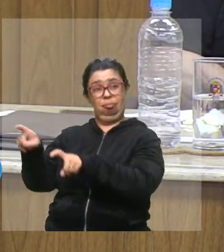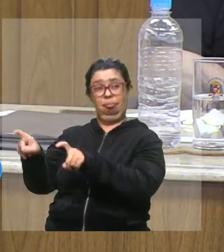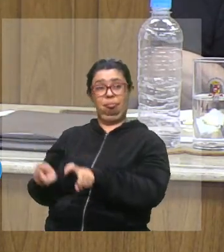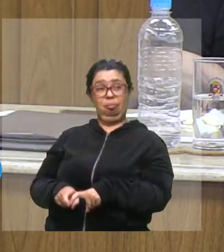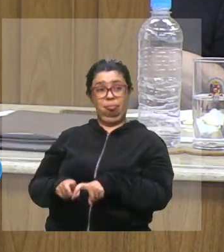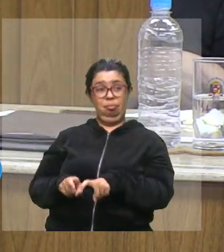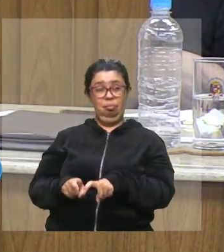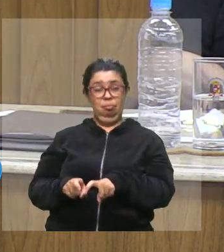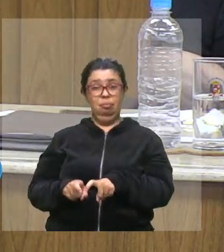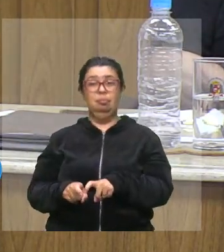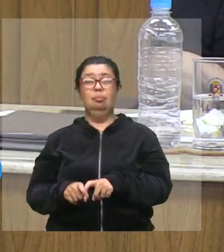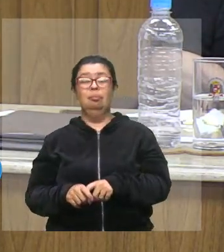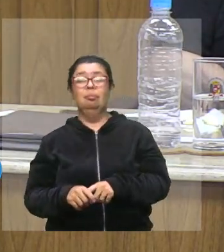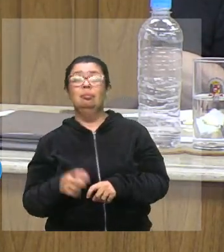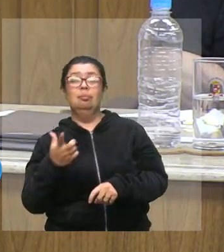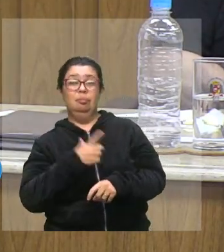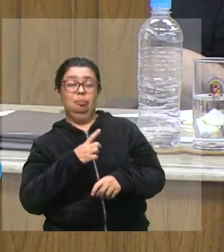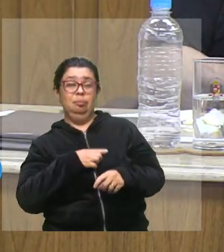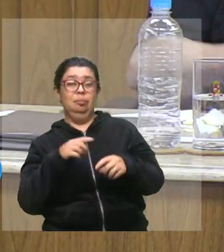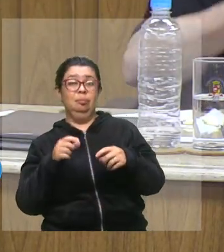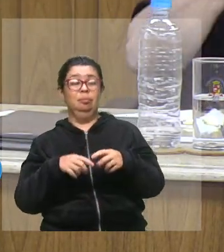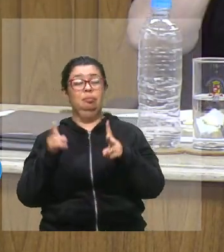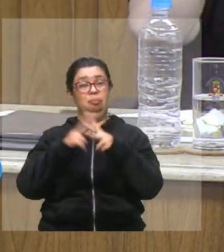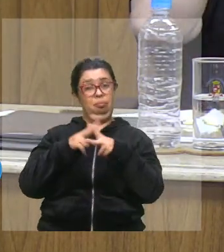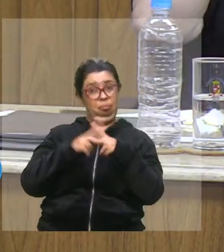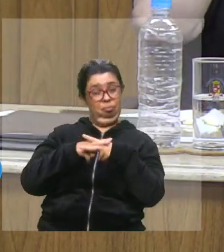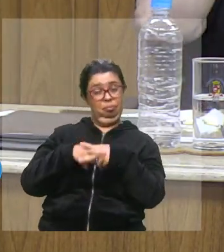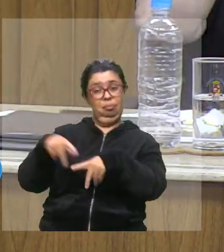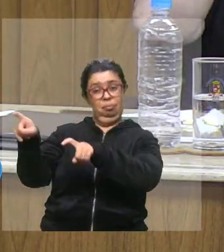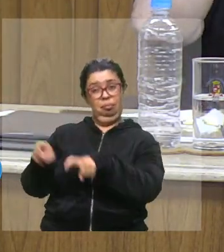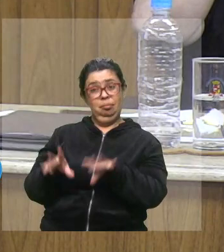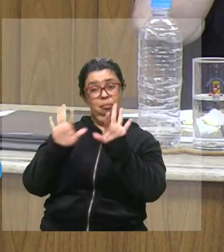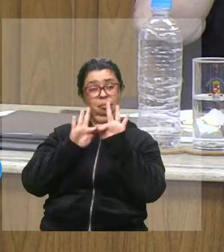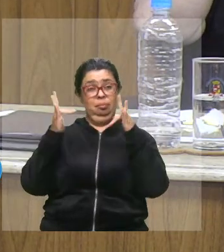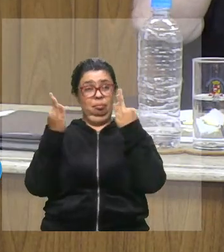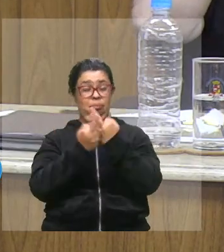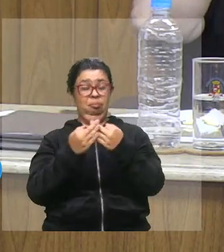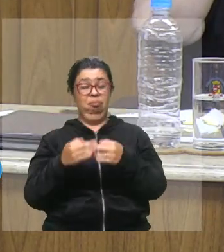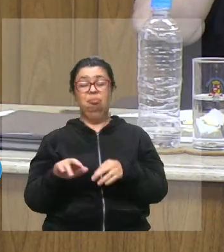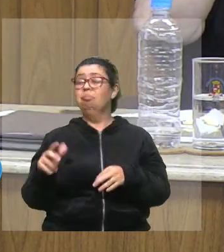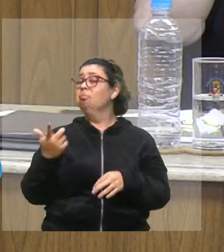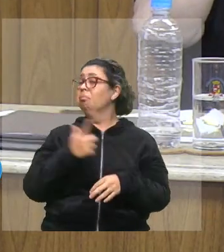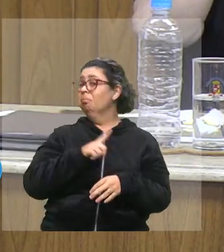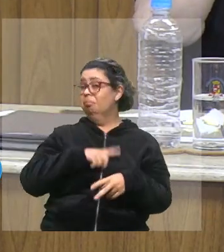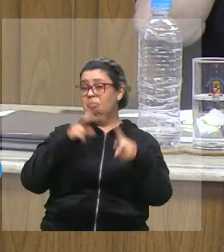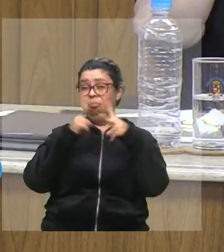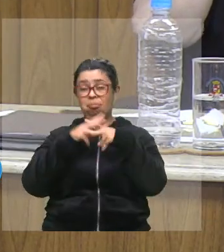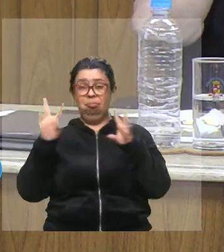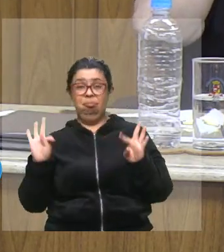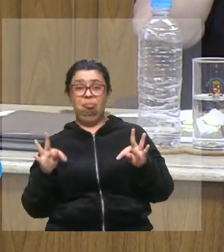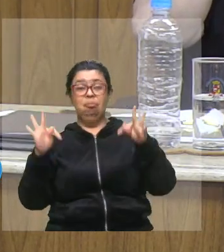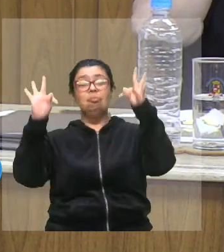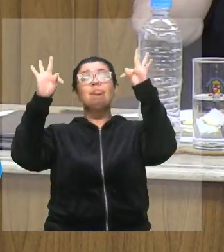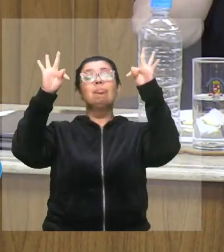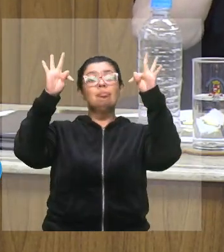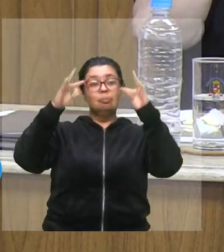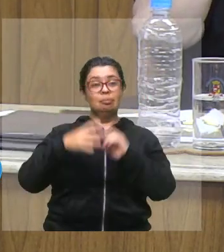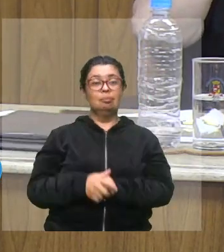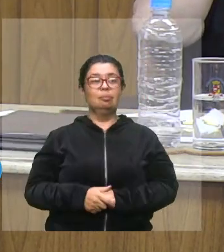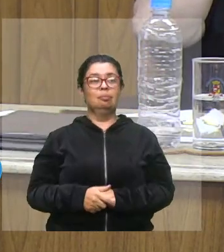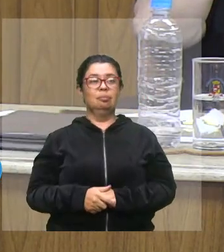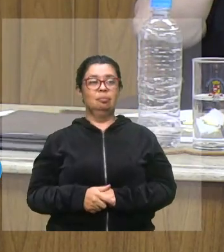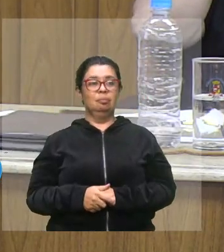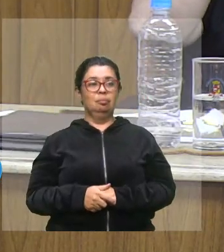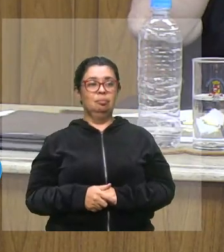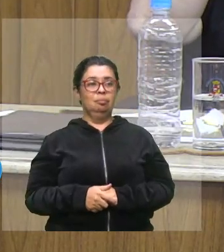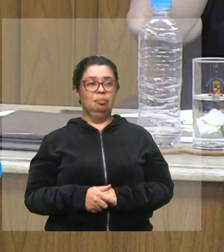agricultura familiar, não vai se conflitar com a tecnologia, com a questão